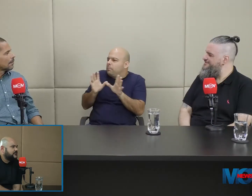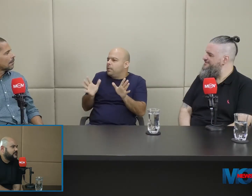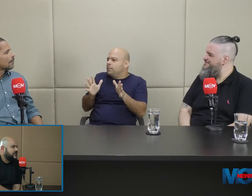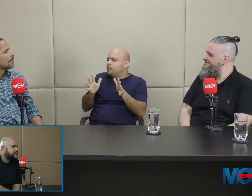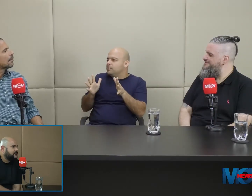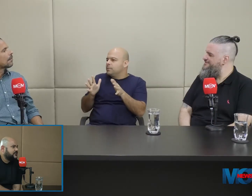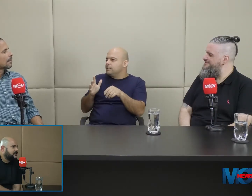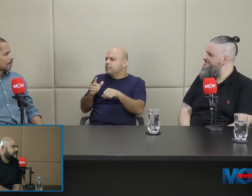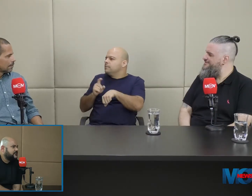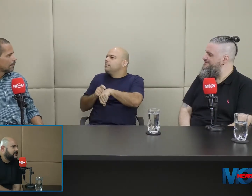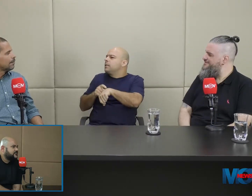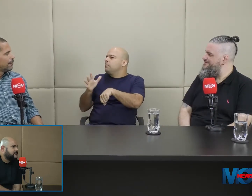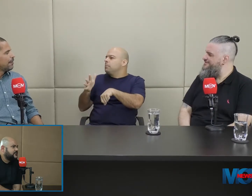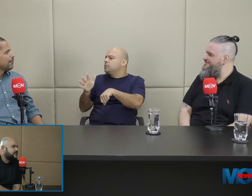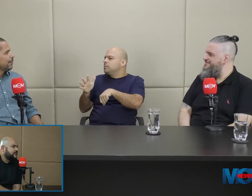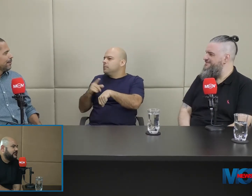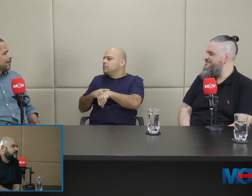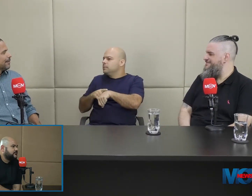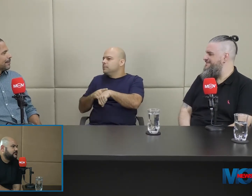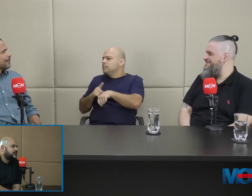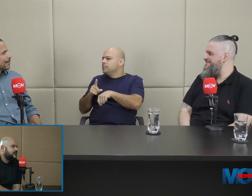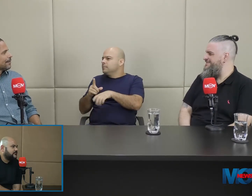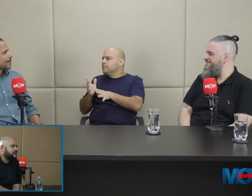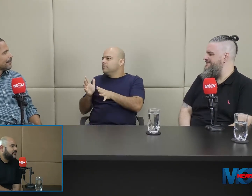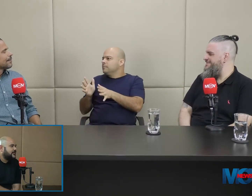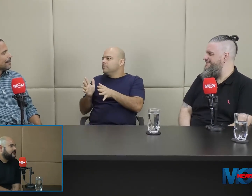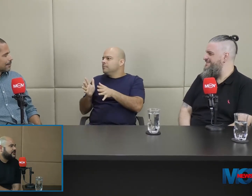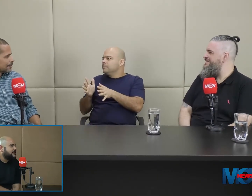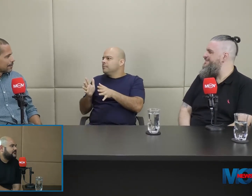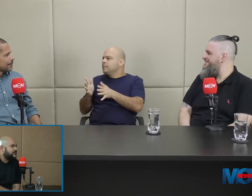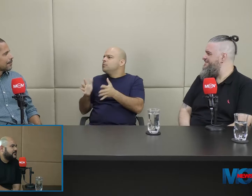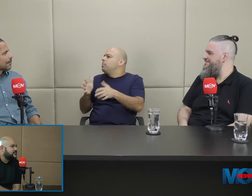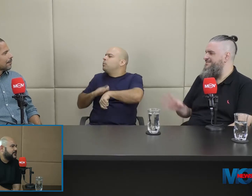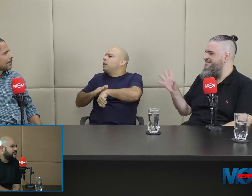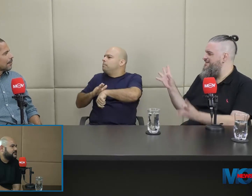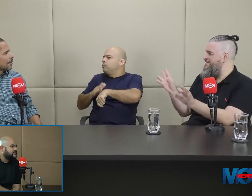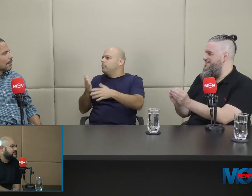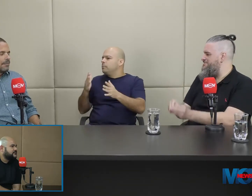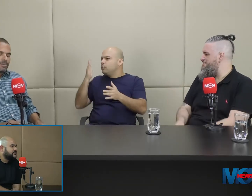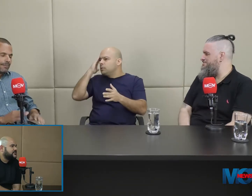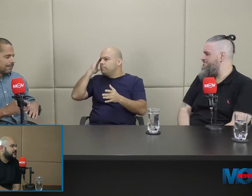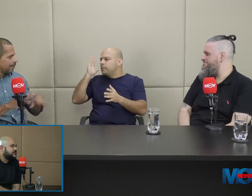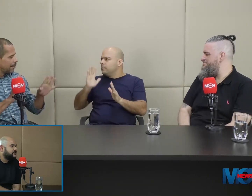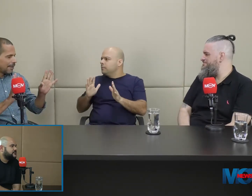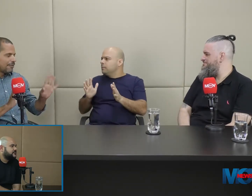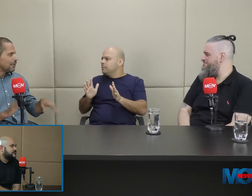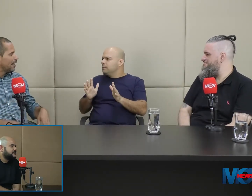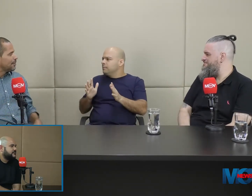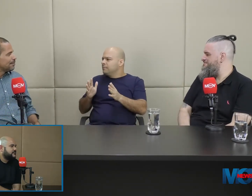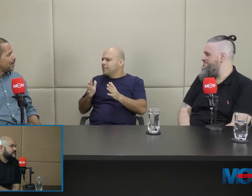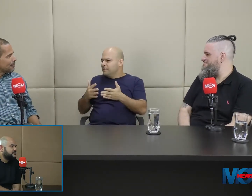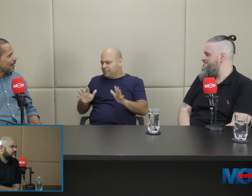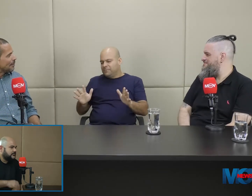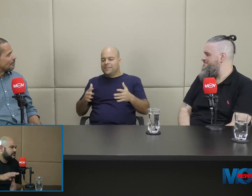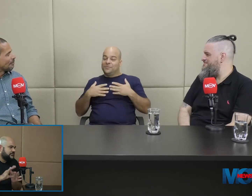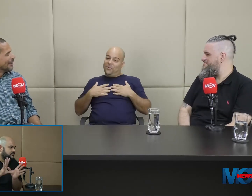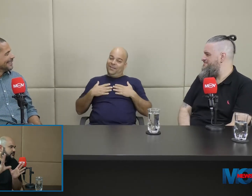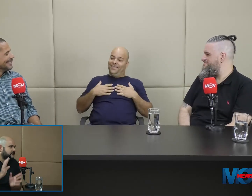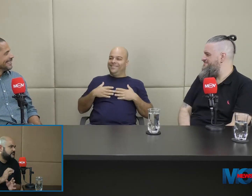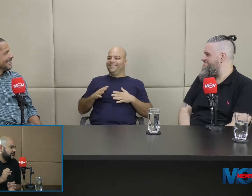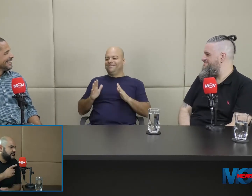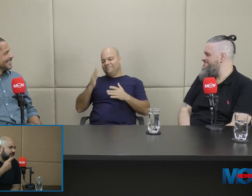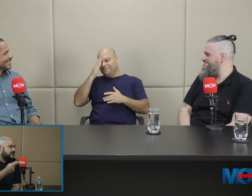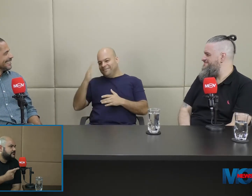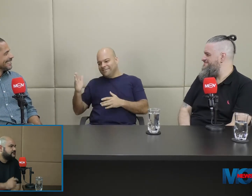Eu tenho que resumir, né? Eu tenho que resumir porque o tempo é muito rápido. Tem quanto tempo, mais ou menos? Mais ou menos. À vontade, pode falar. Você é